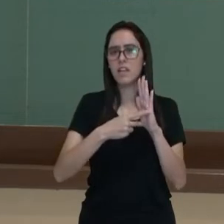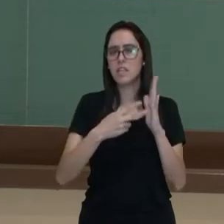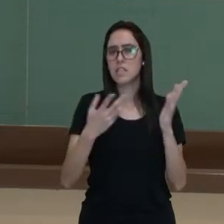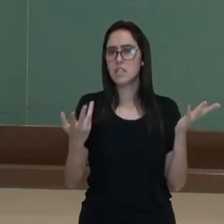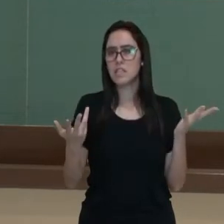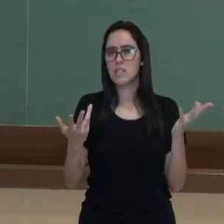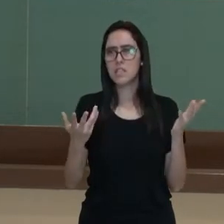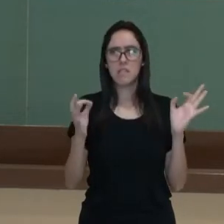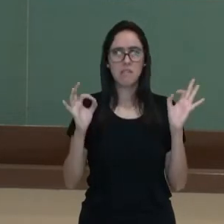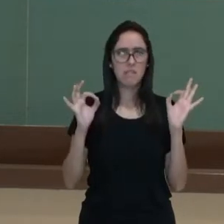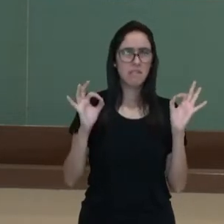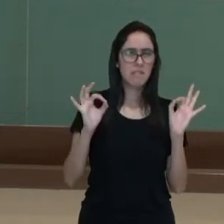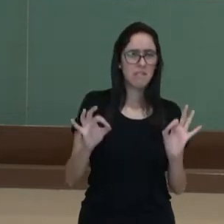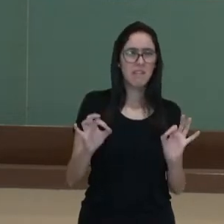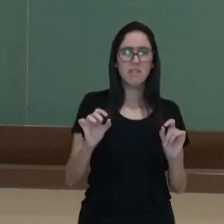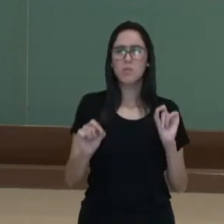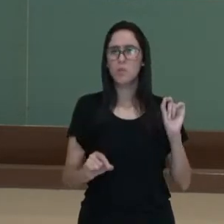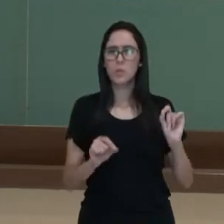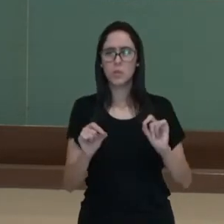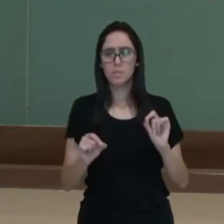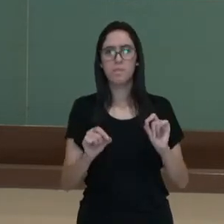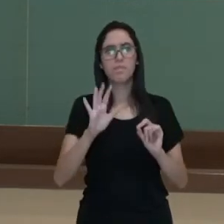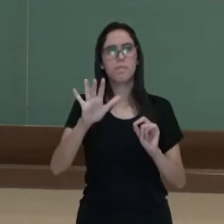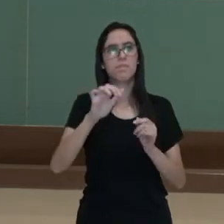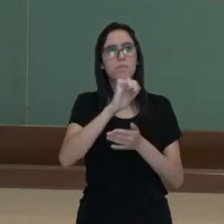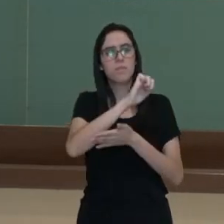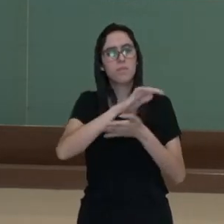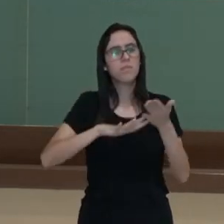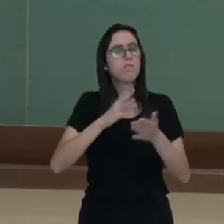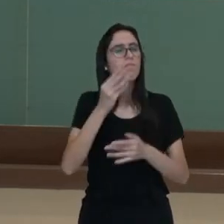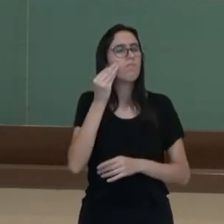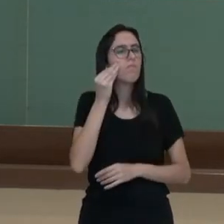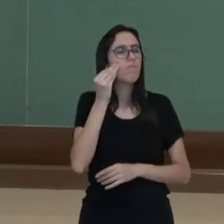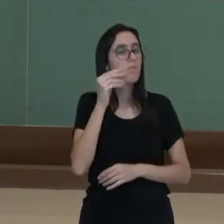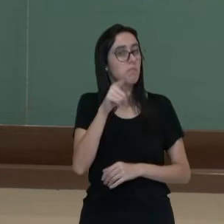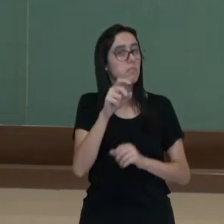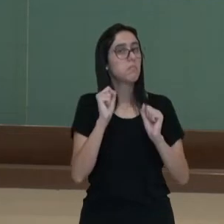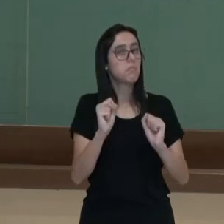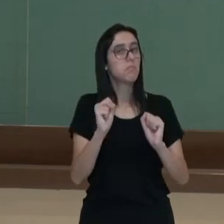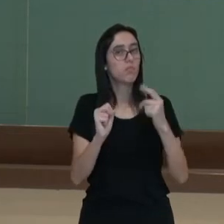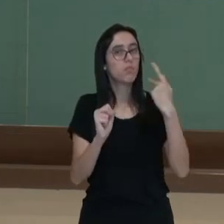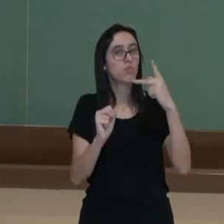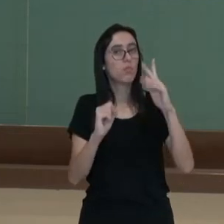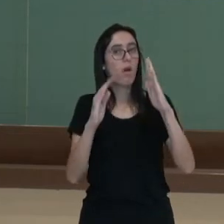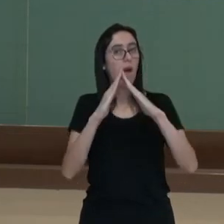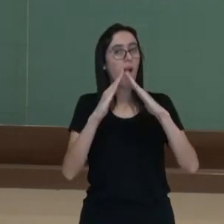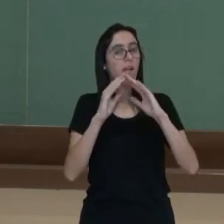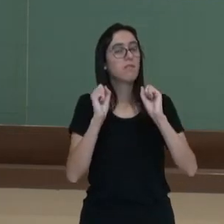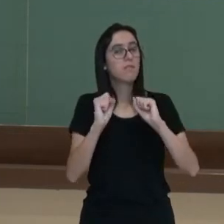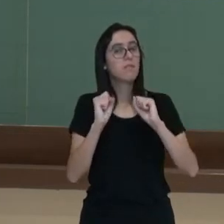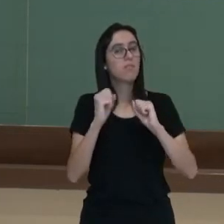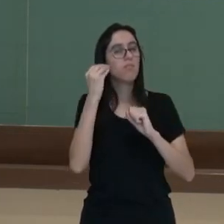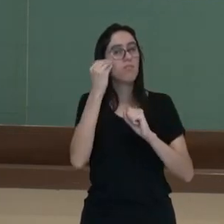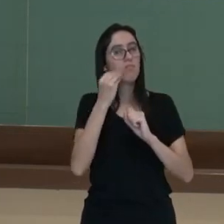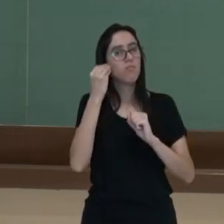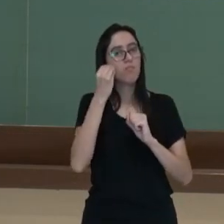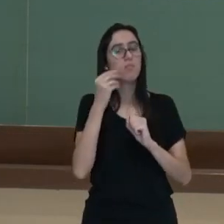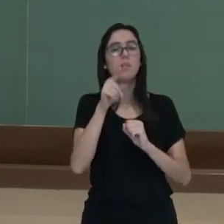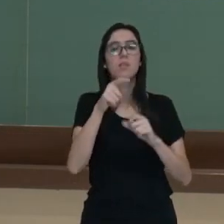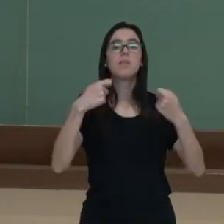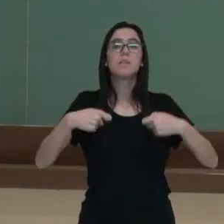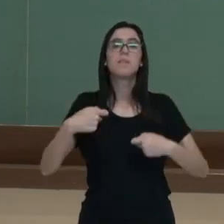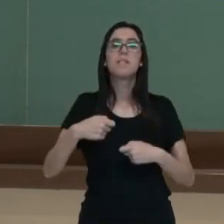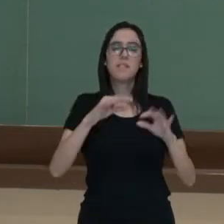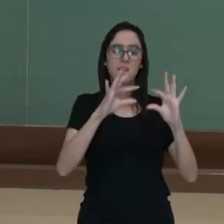Não faz? Então, tem uma atividade experimental que você pode fazer aí na sua casa, tá bom? Onde você estiver. Você só precisa de uma